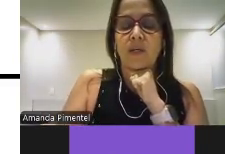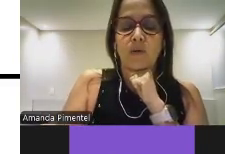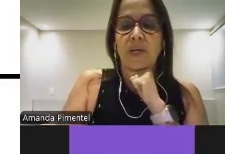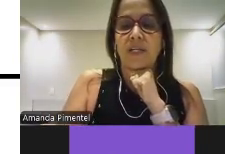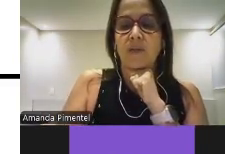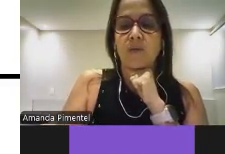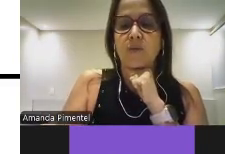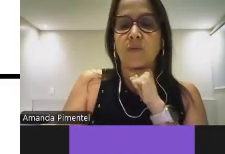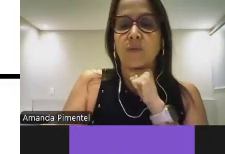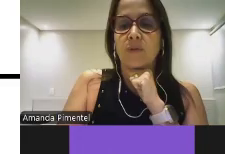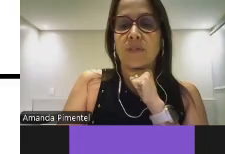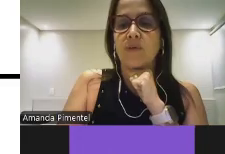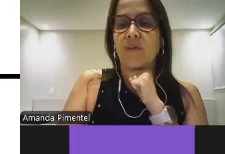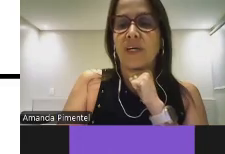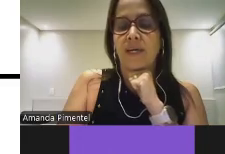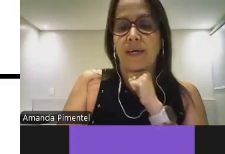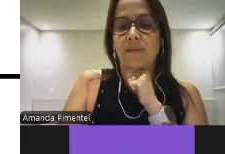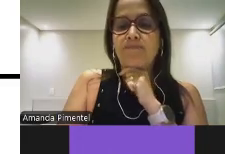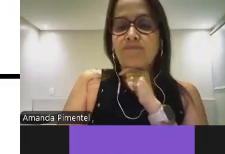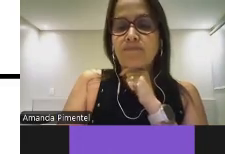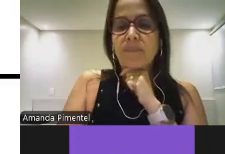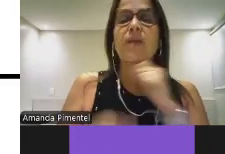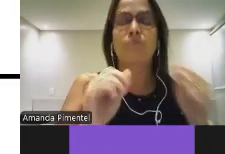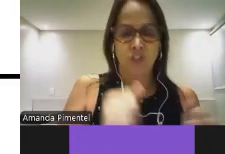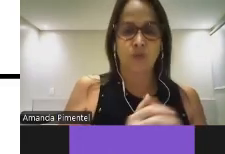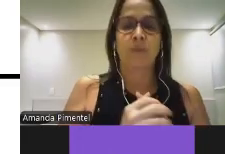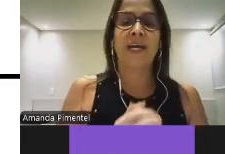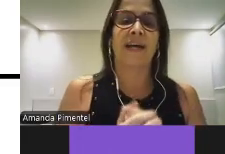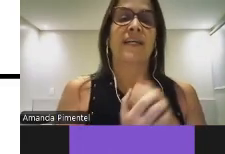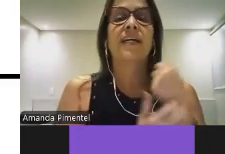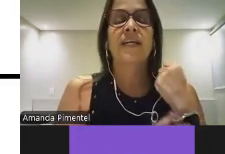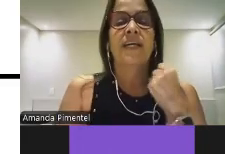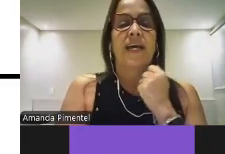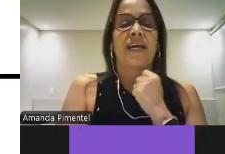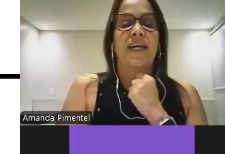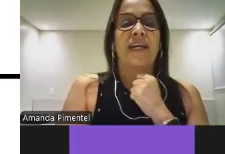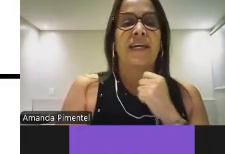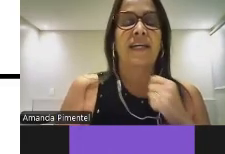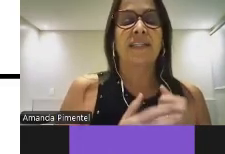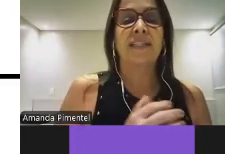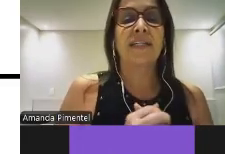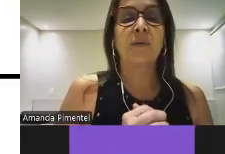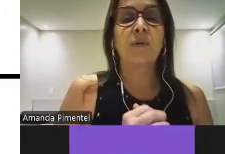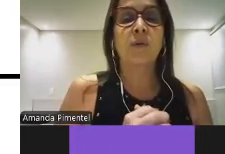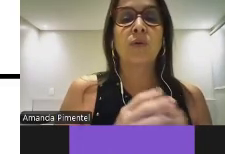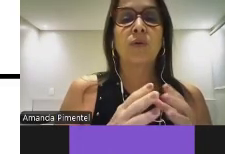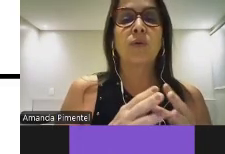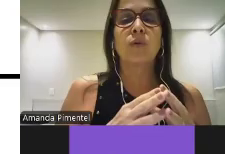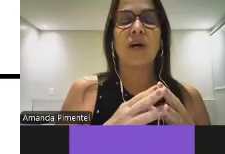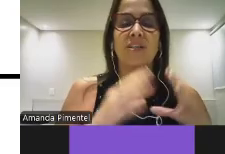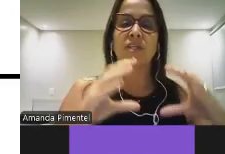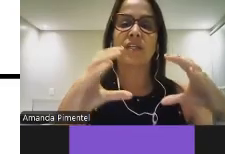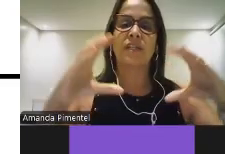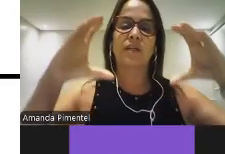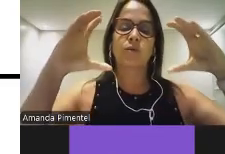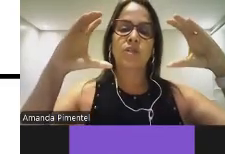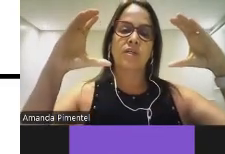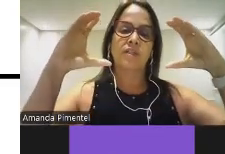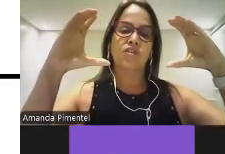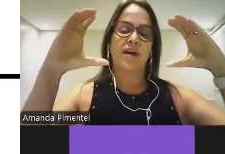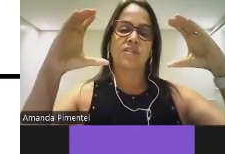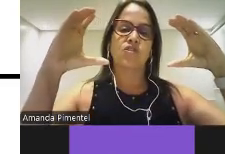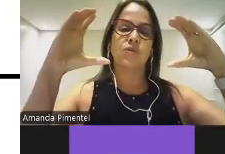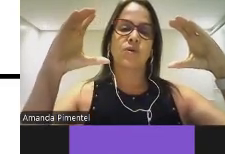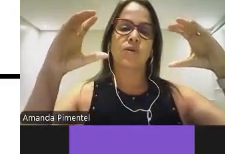aberto, está sem nome aqui no Zoom, eu não consigo ver quem é. Fechou, obrigada. Então, a gente tem